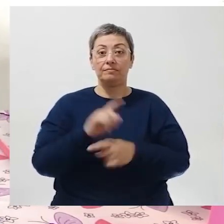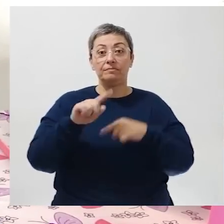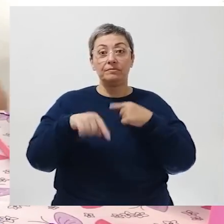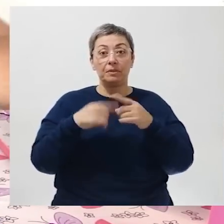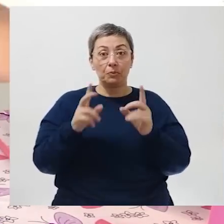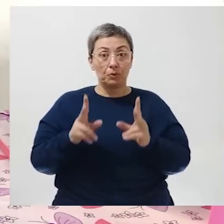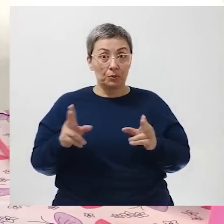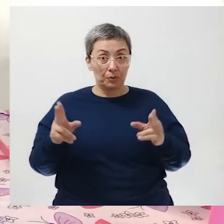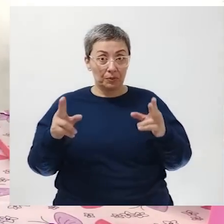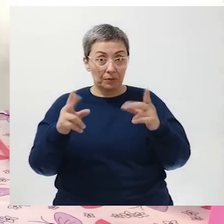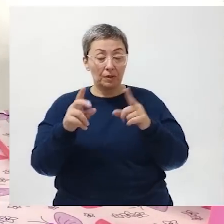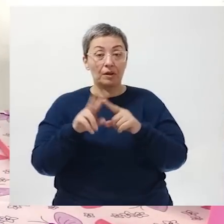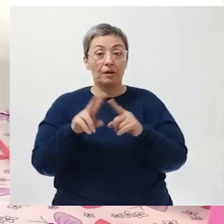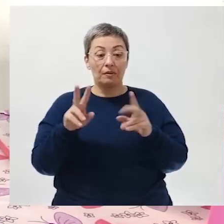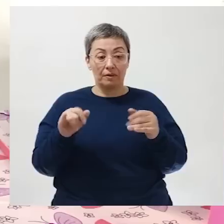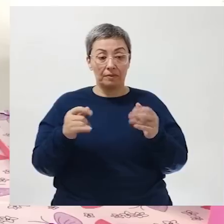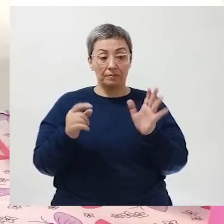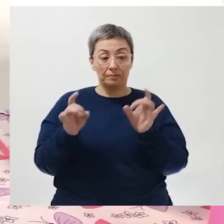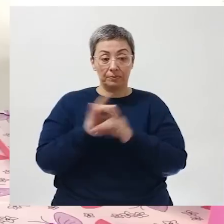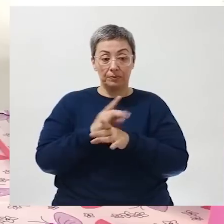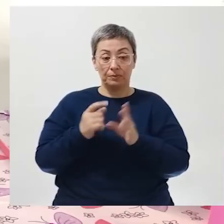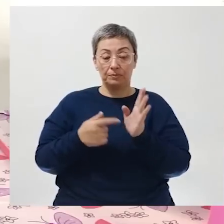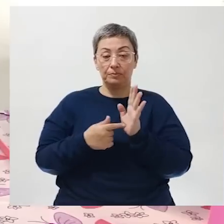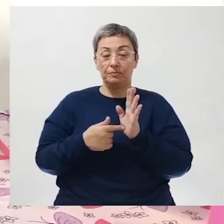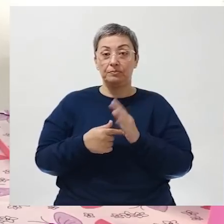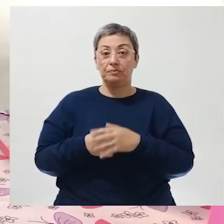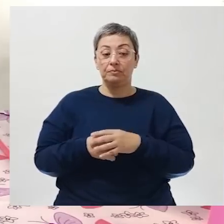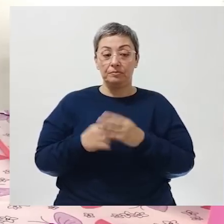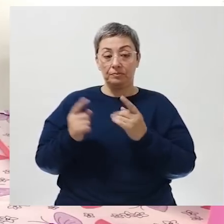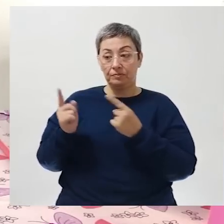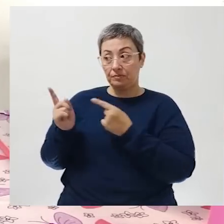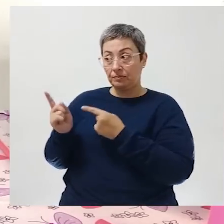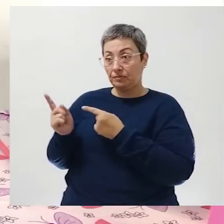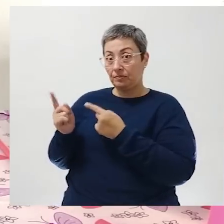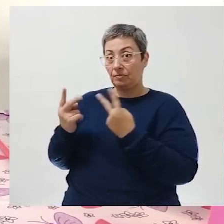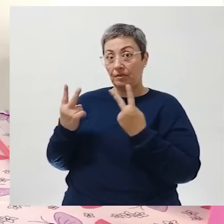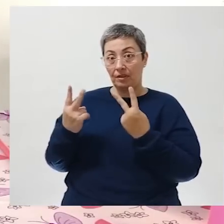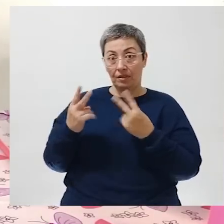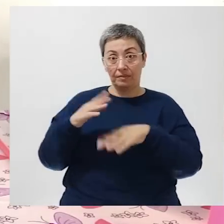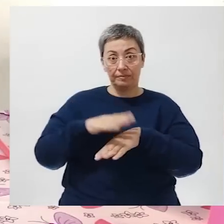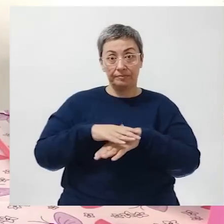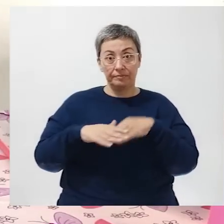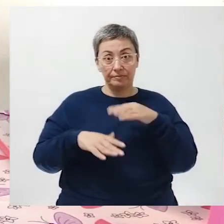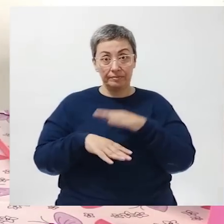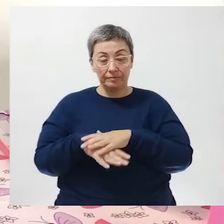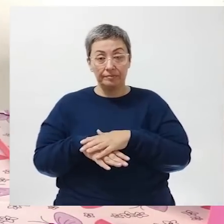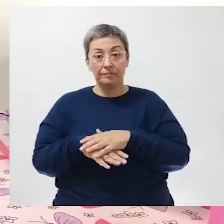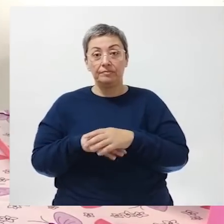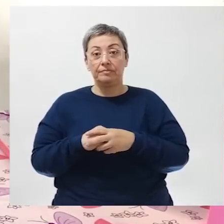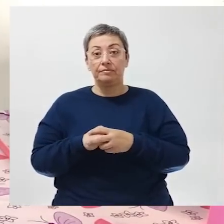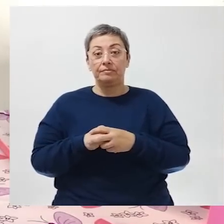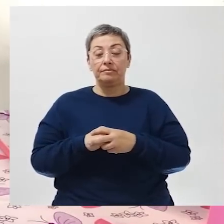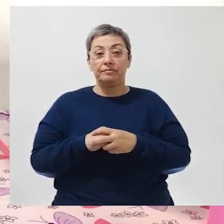Depois de recortado, vai ficar assim. 2 patinhas,